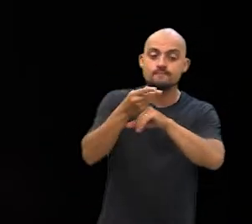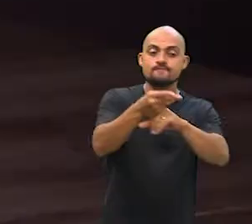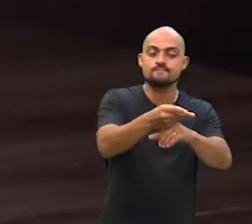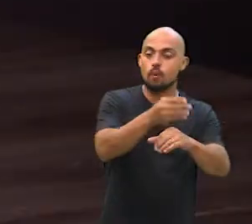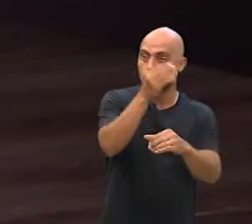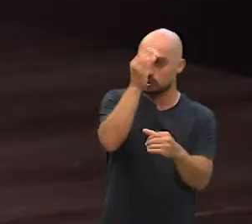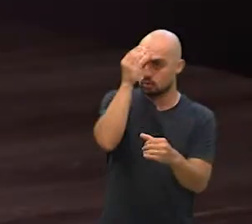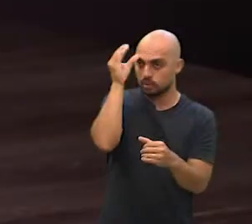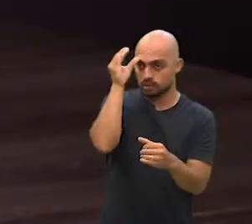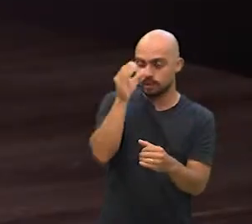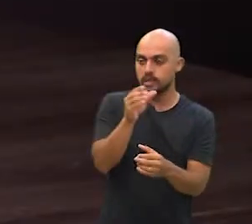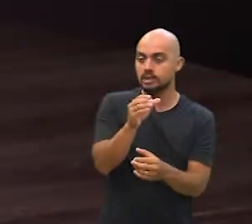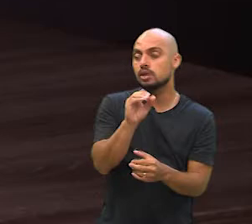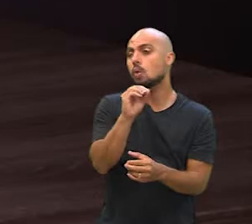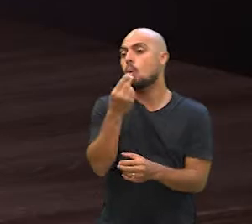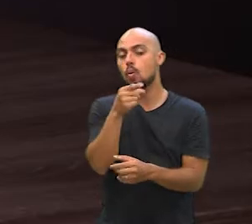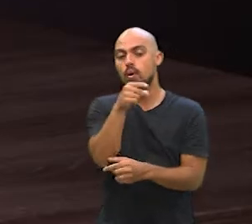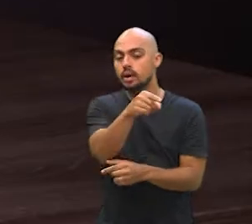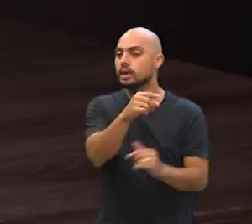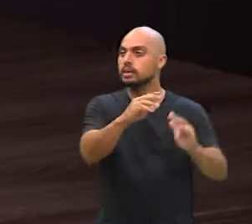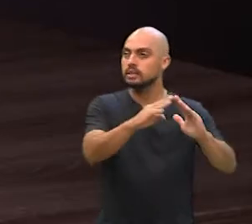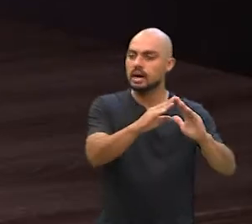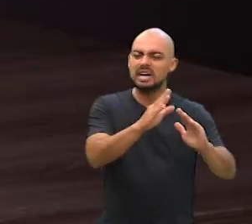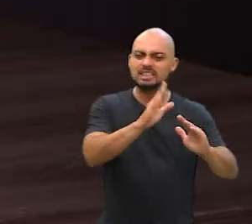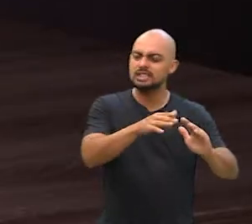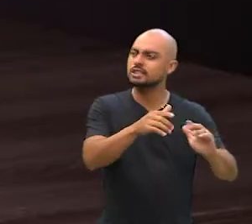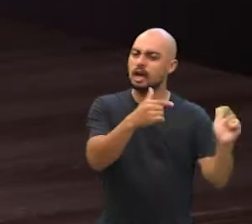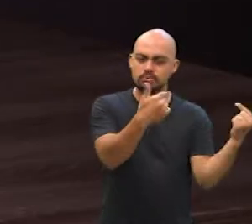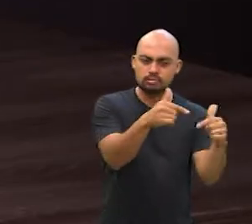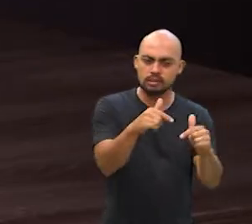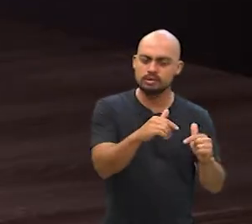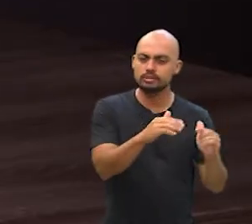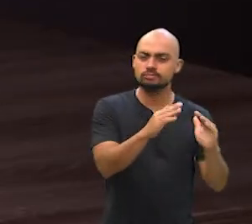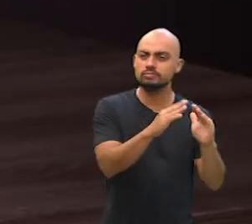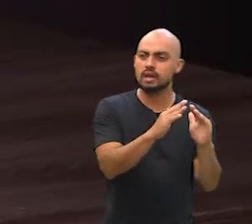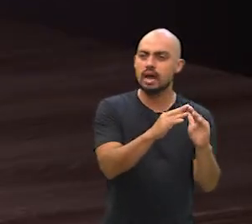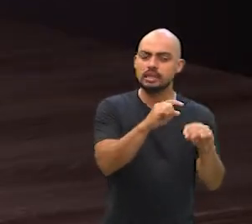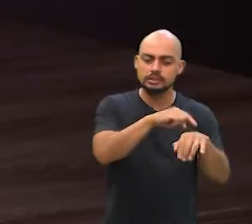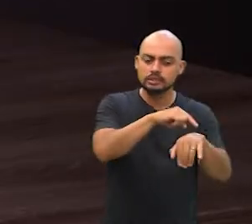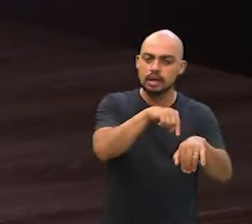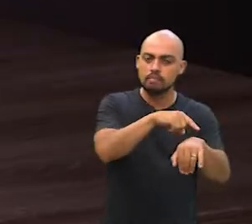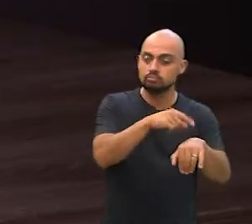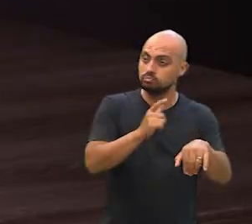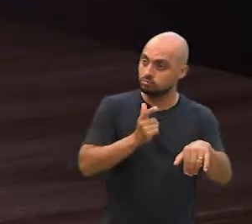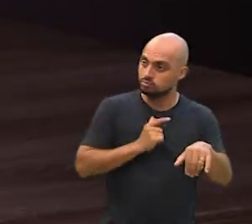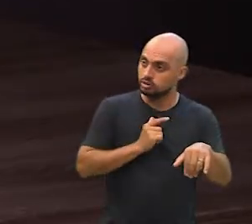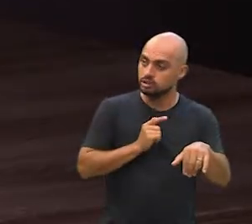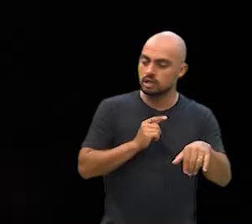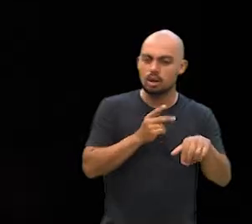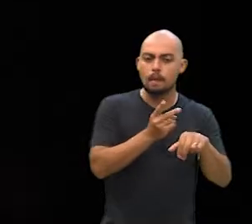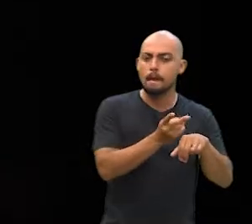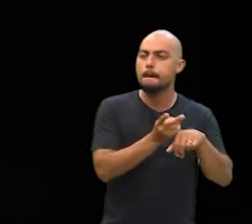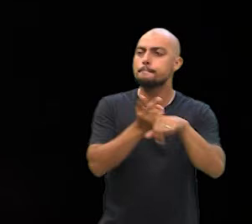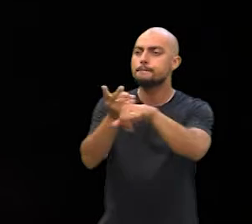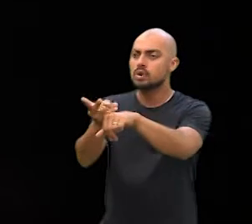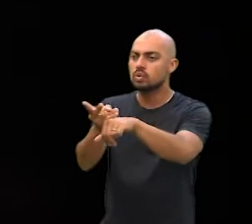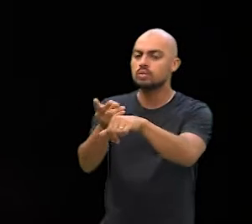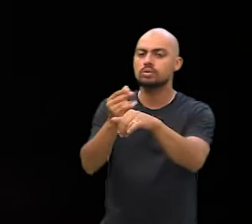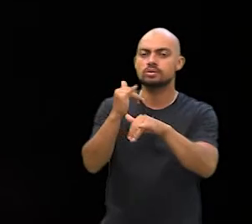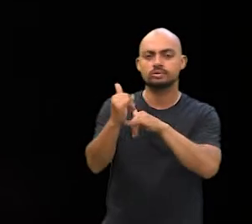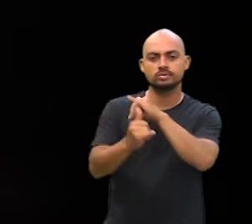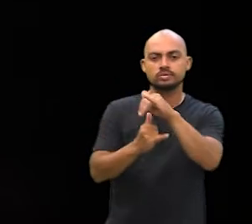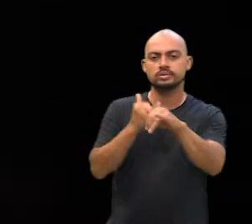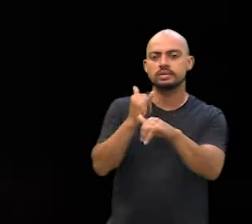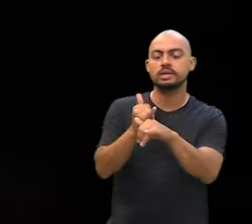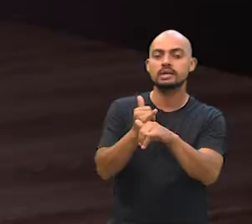cliente ou ele que estava em casa, em home office, tinha um pouco mais de tempo, começou a procurar via